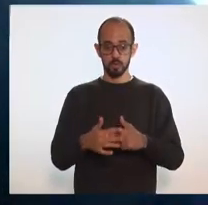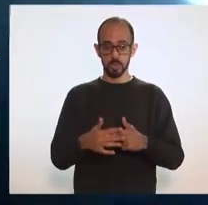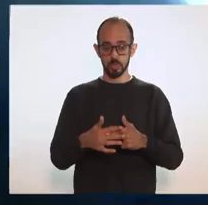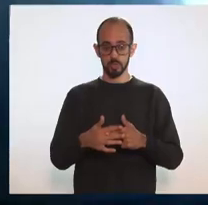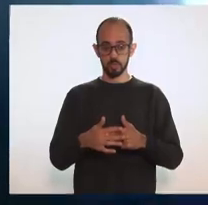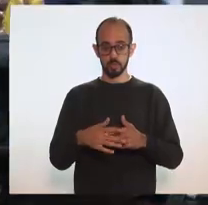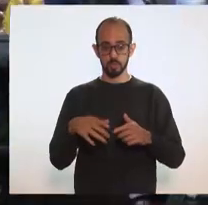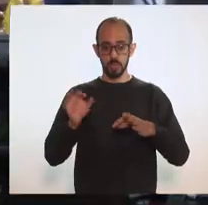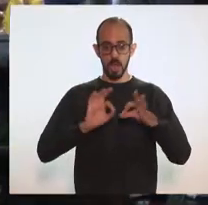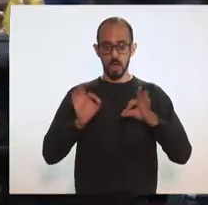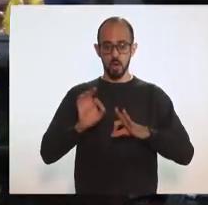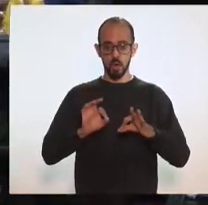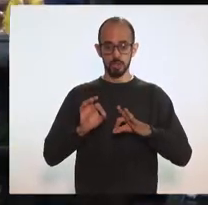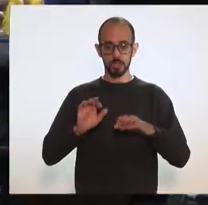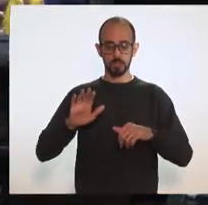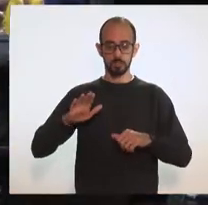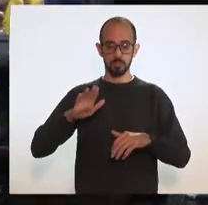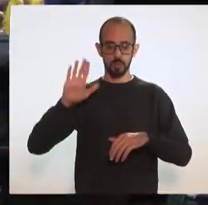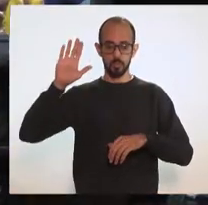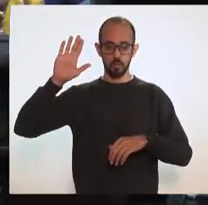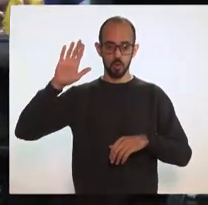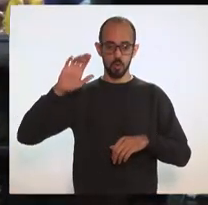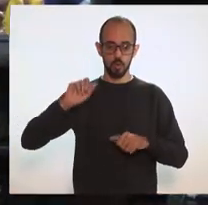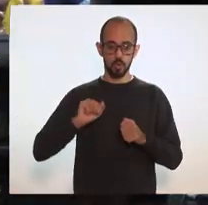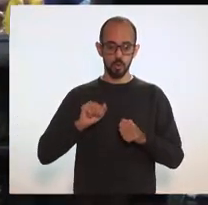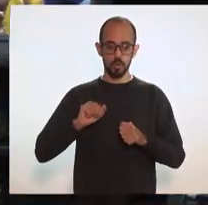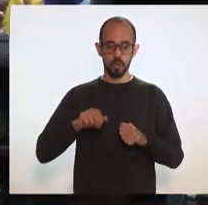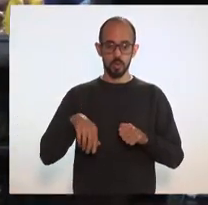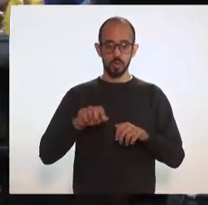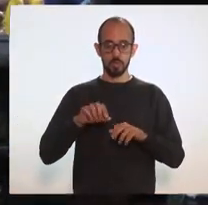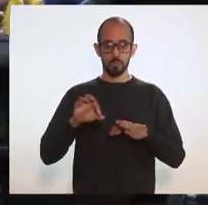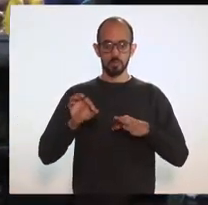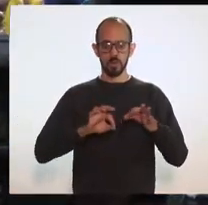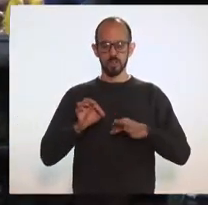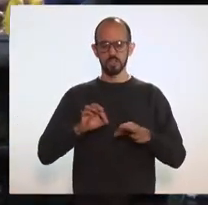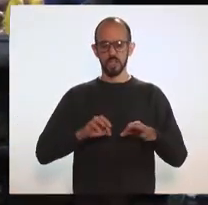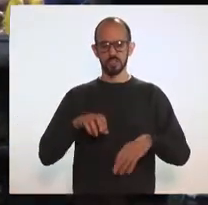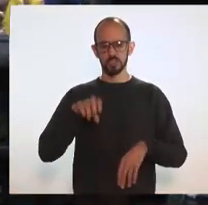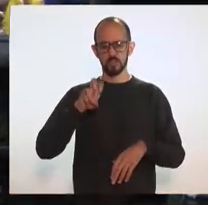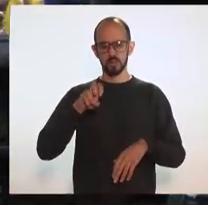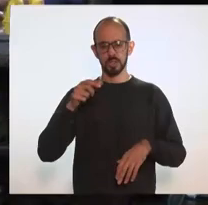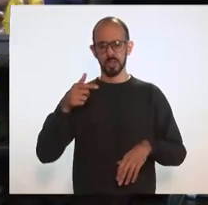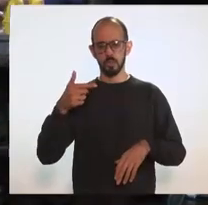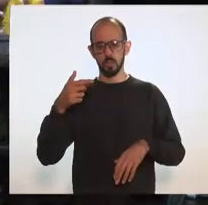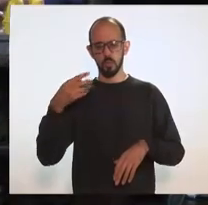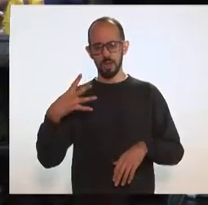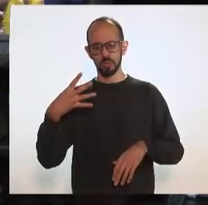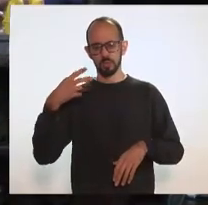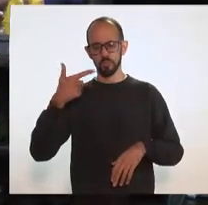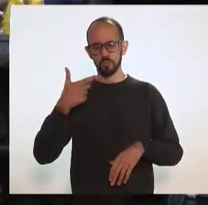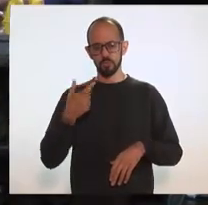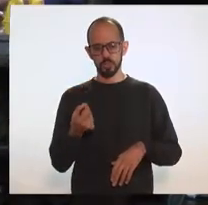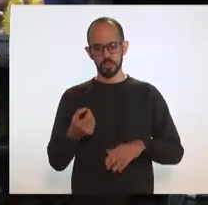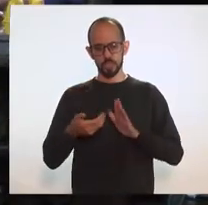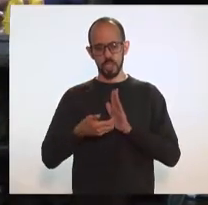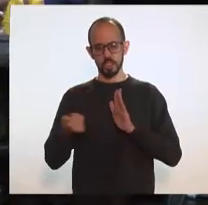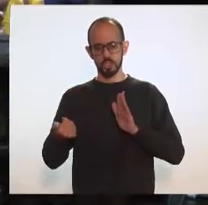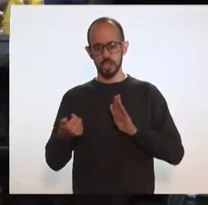ao final projeto de lei 3254 20 de autoria do deputado Luiz Martins retirada a pedido do autor